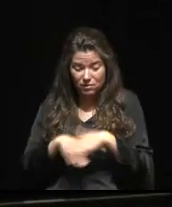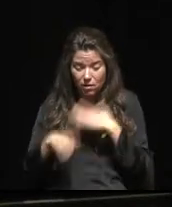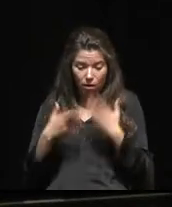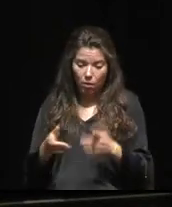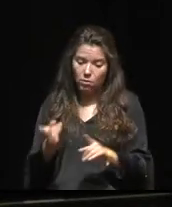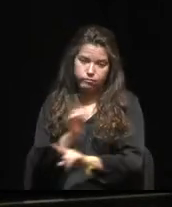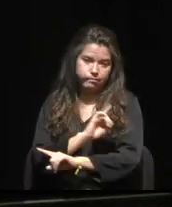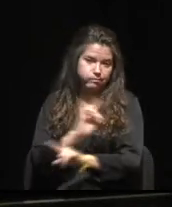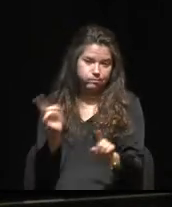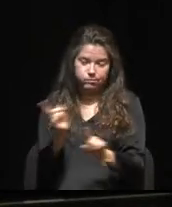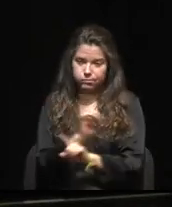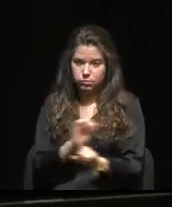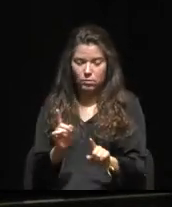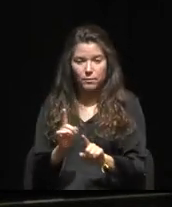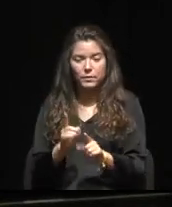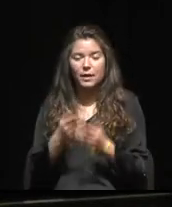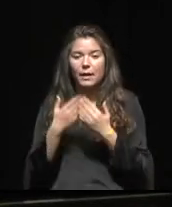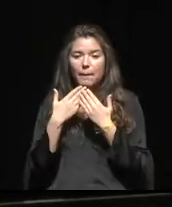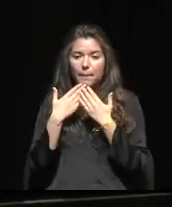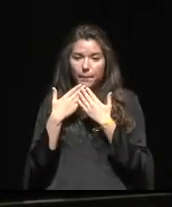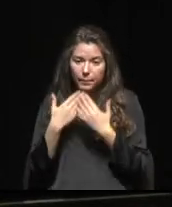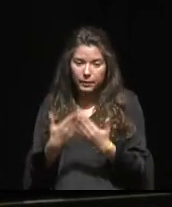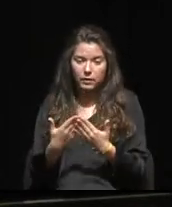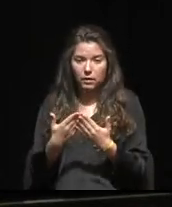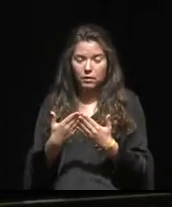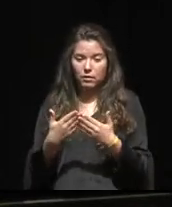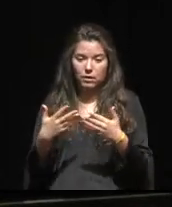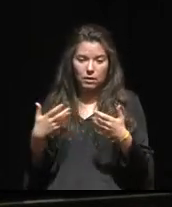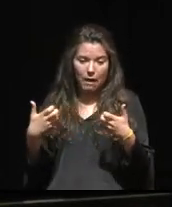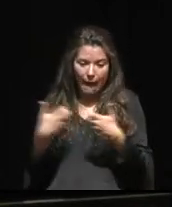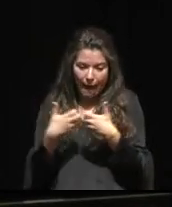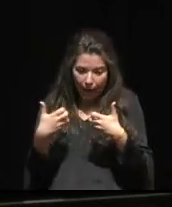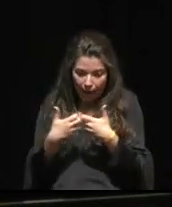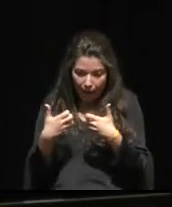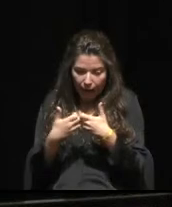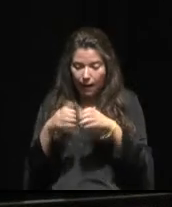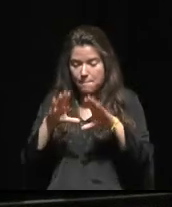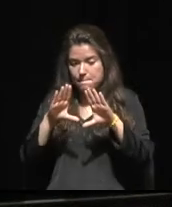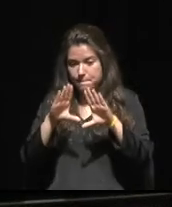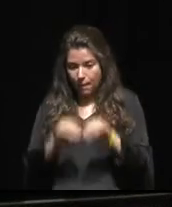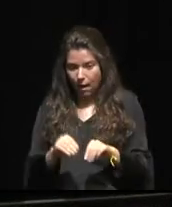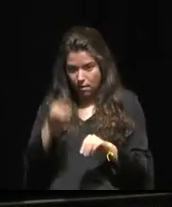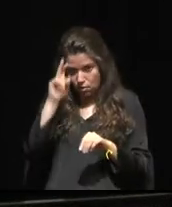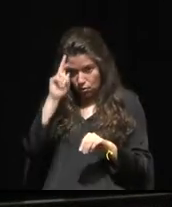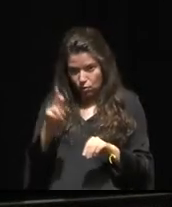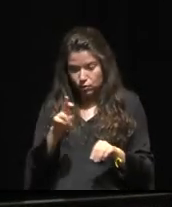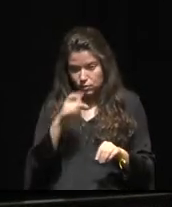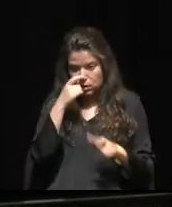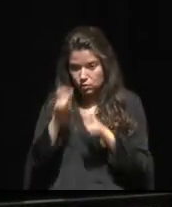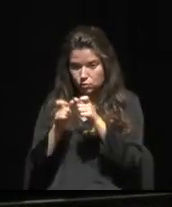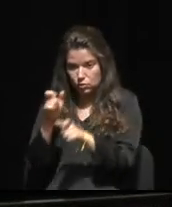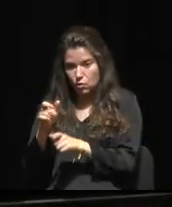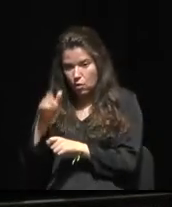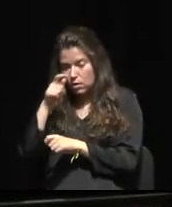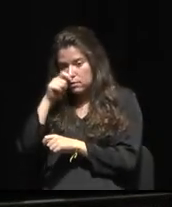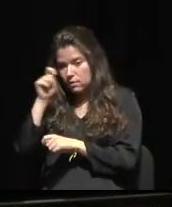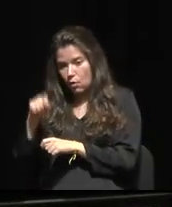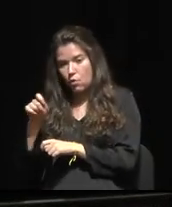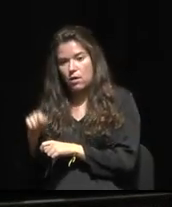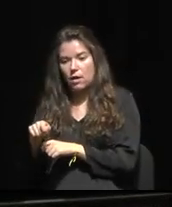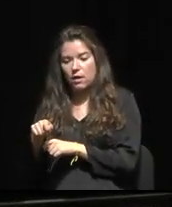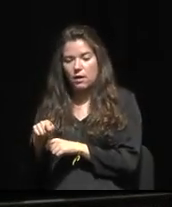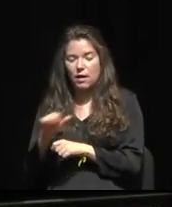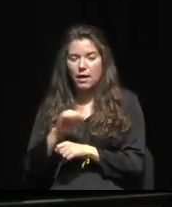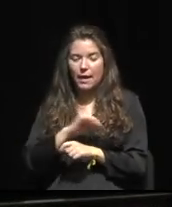isso é pugnar pelo fim das hostilidades e da agressão russa ao povo martirizado da Ucrânia